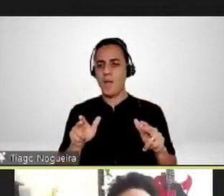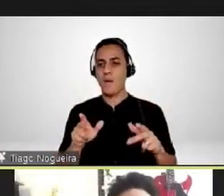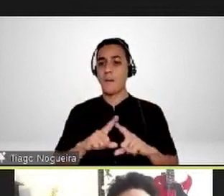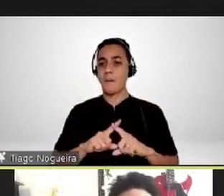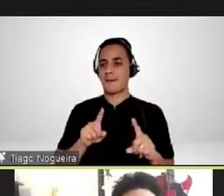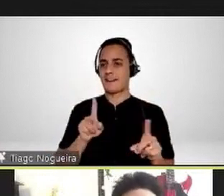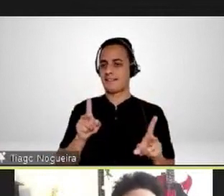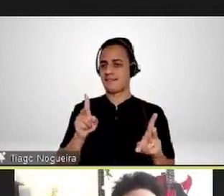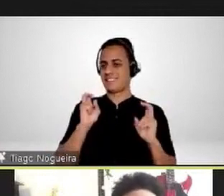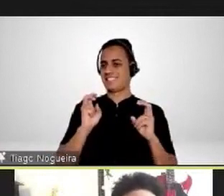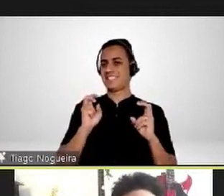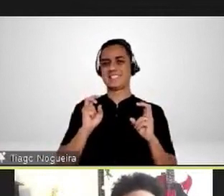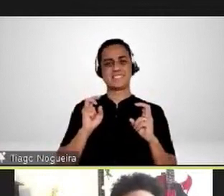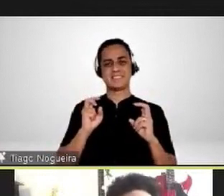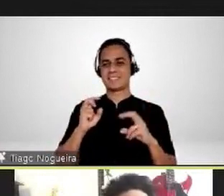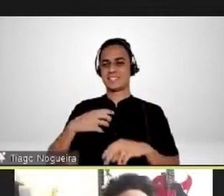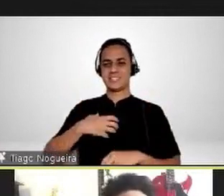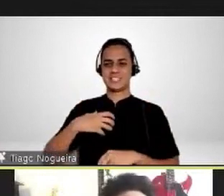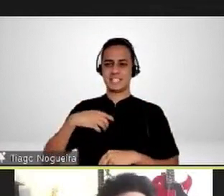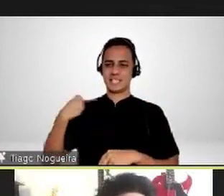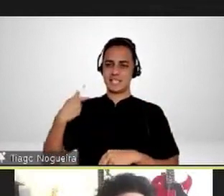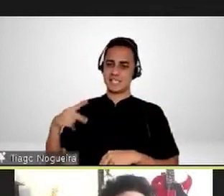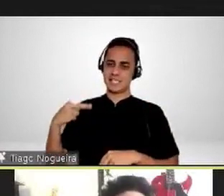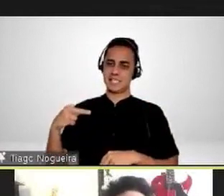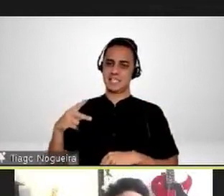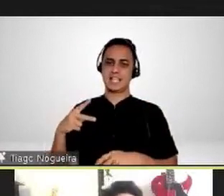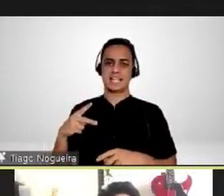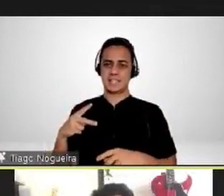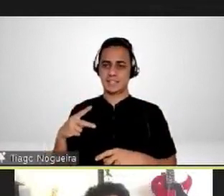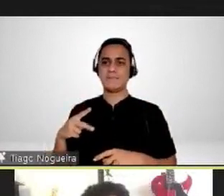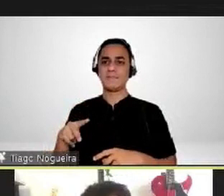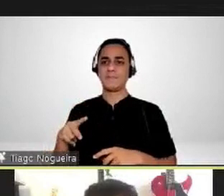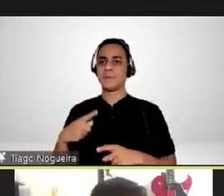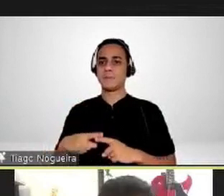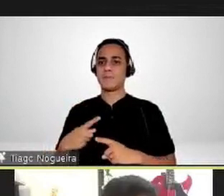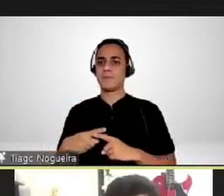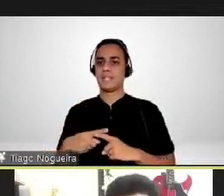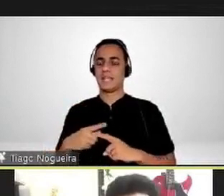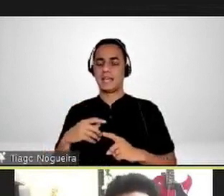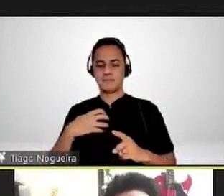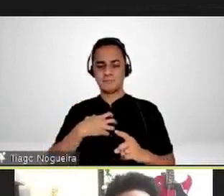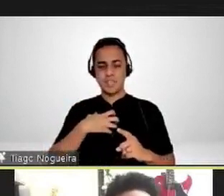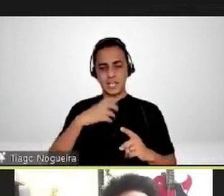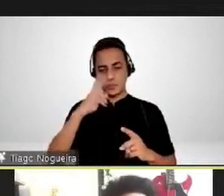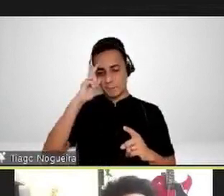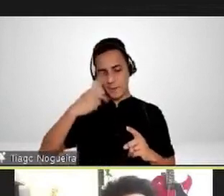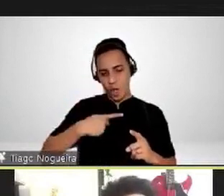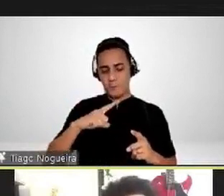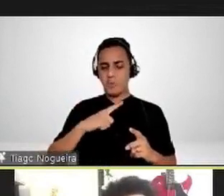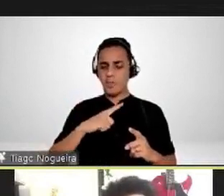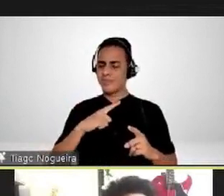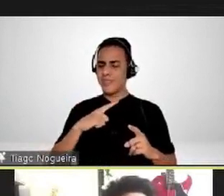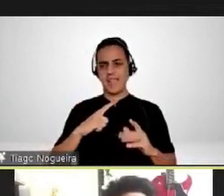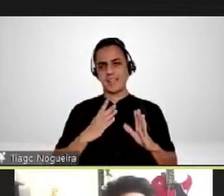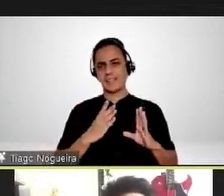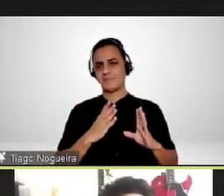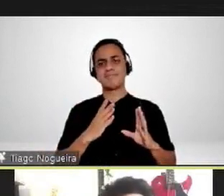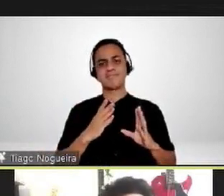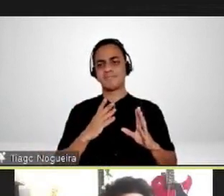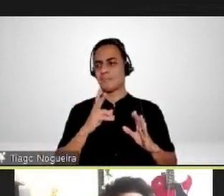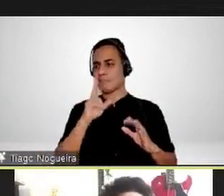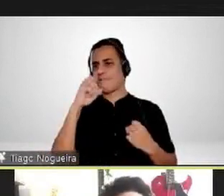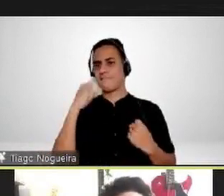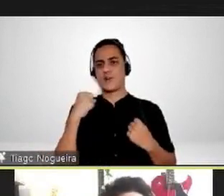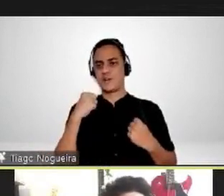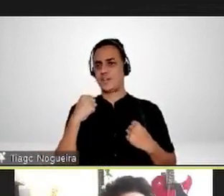vê que o traço é dele já, porque você não escapa das suas próprias inclinações, né? Isso é muito importante,